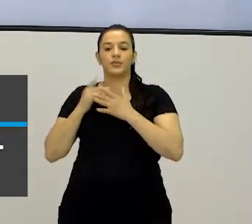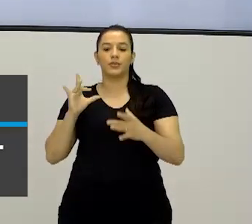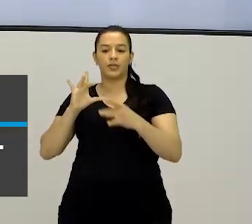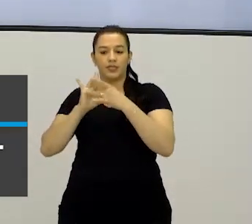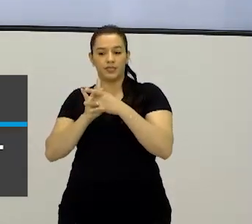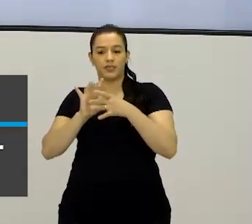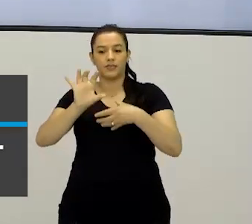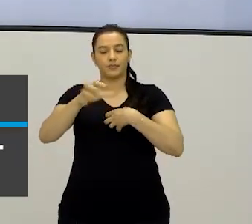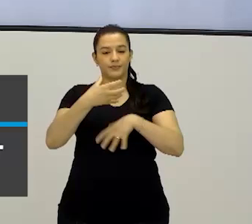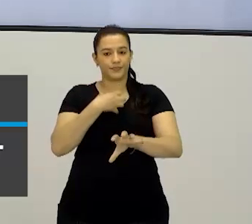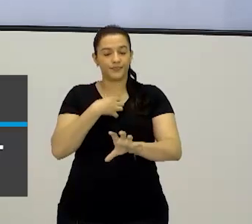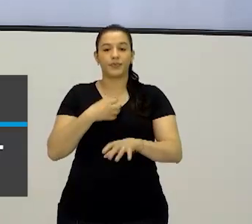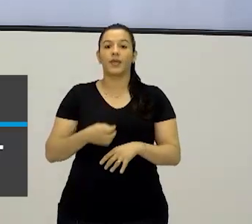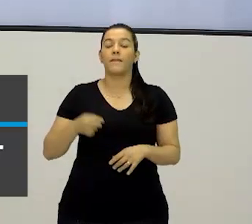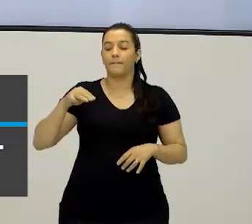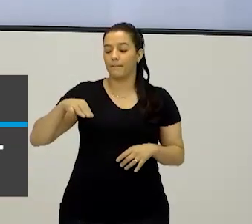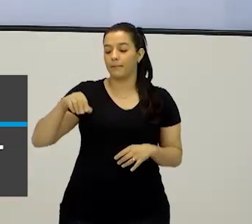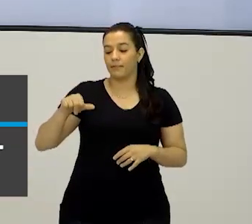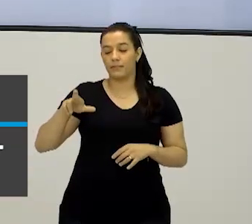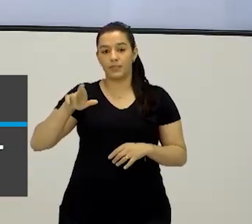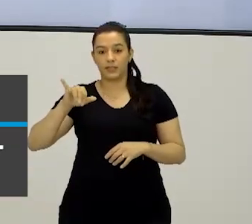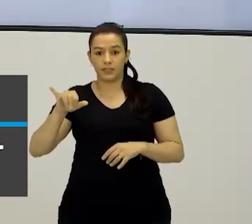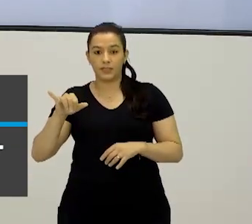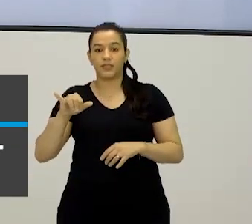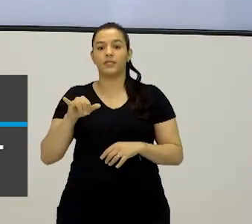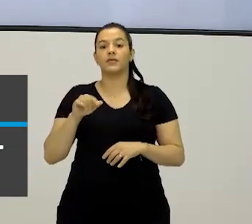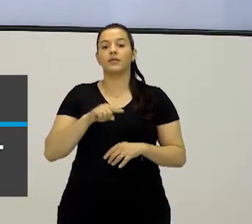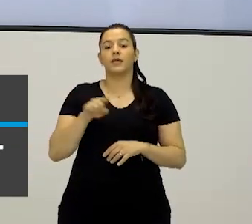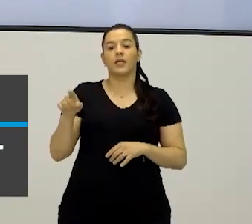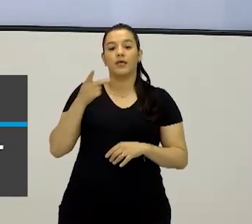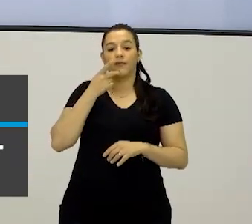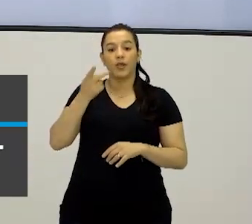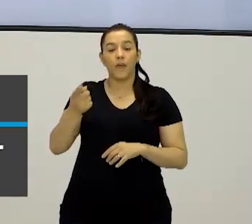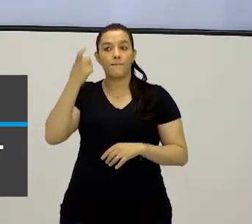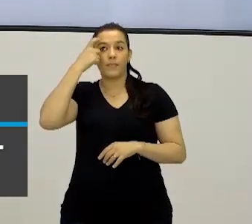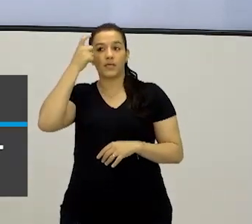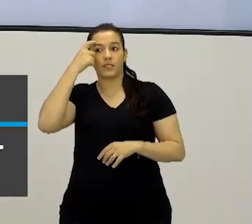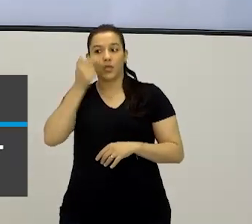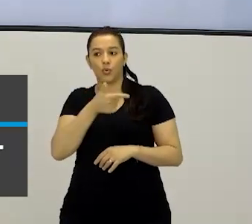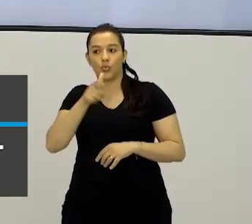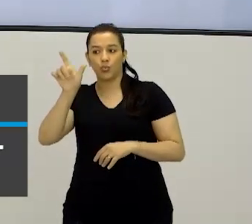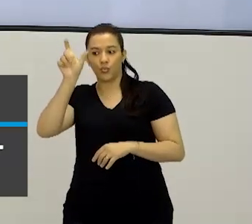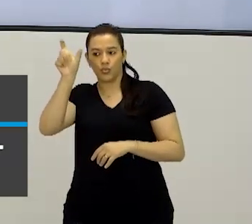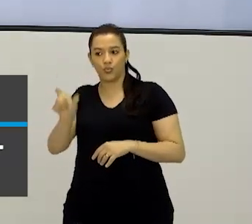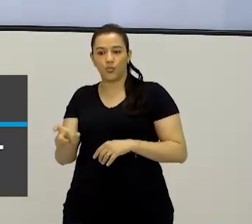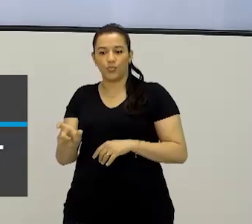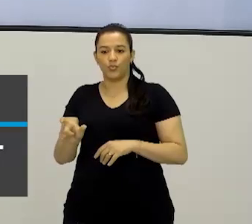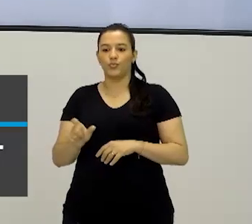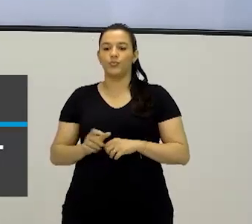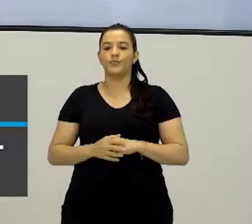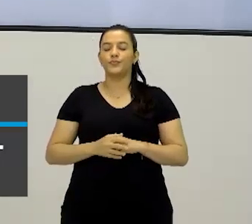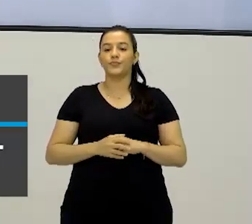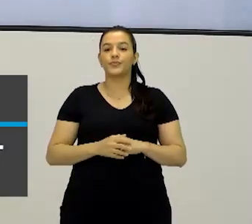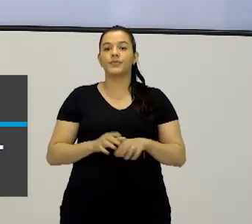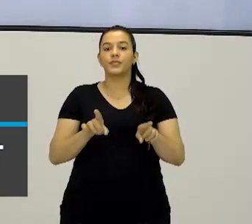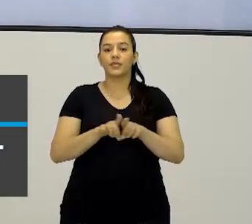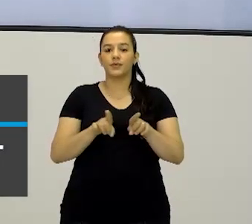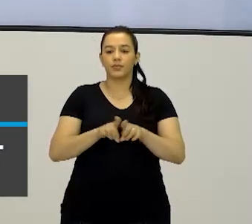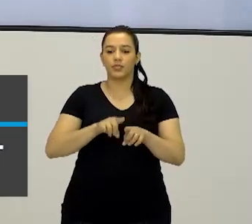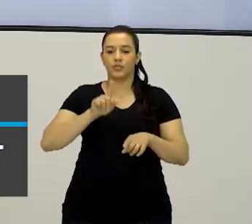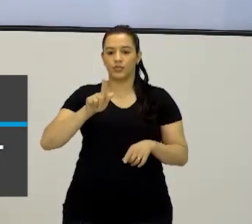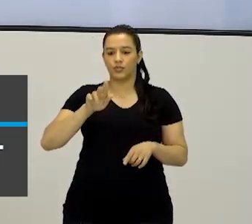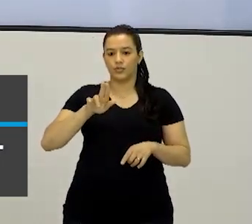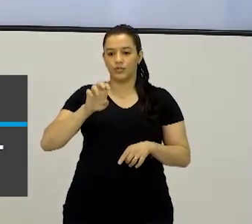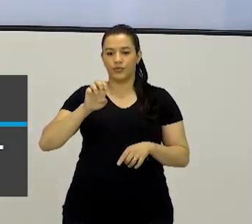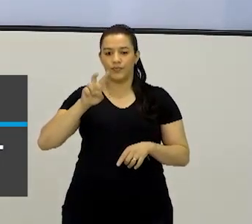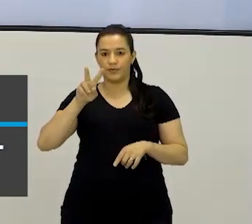professora Mari Silva comenta pensar no outro. Nós temos também Pro Giovanni que comenta se colocar no lugar do